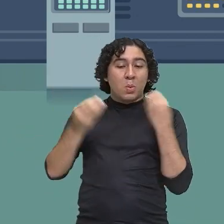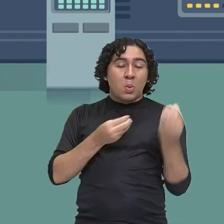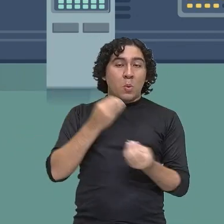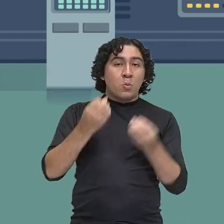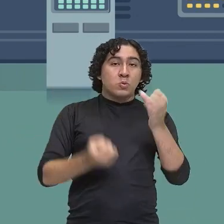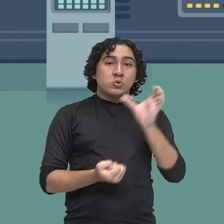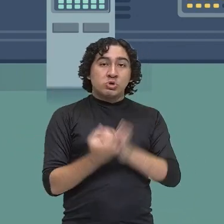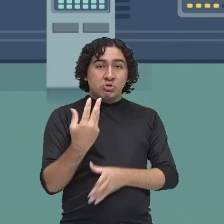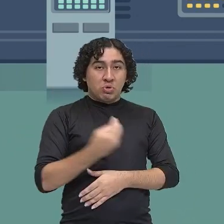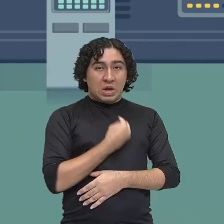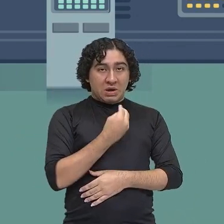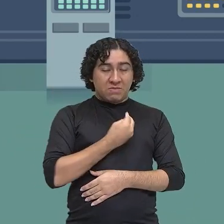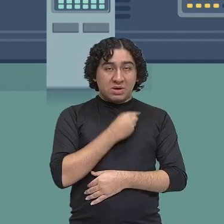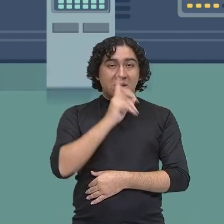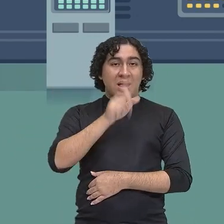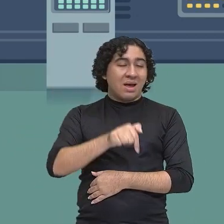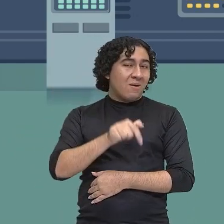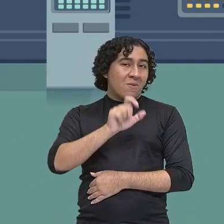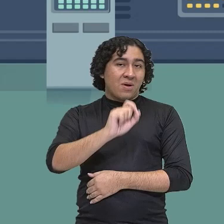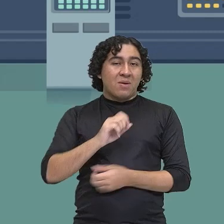a origem da vida de forma